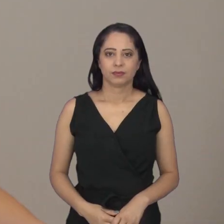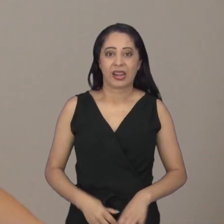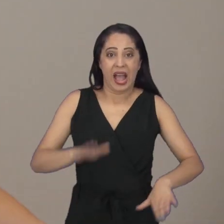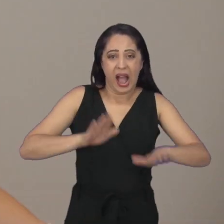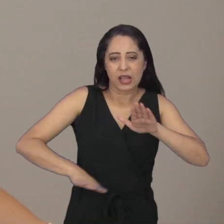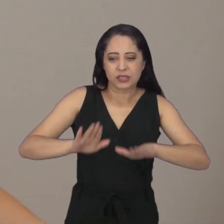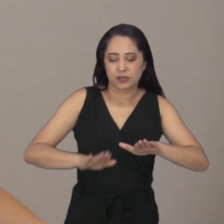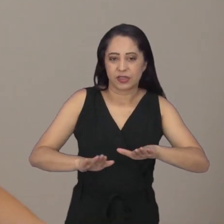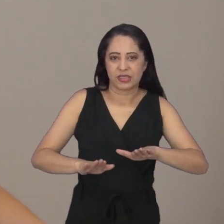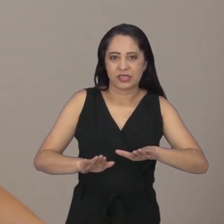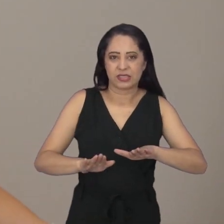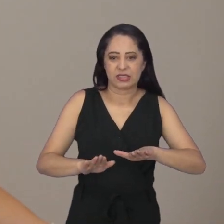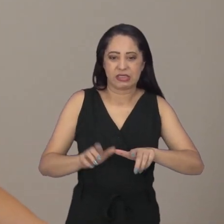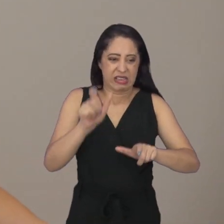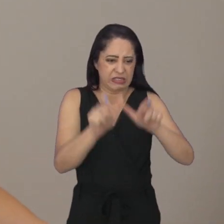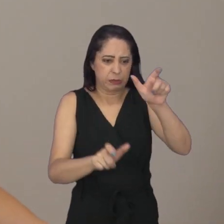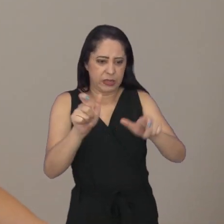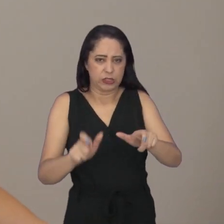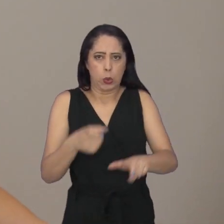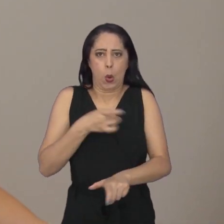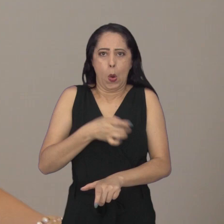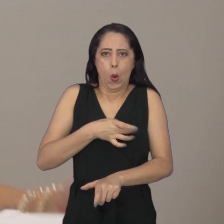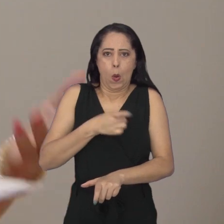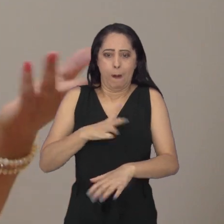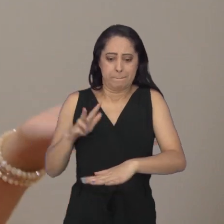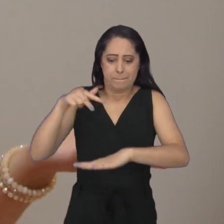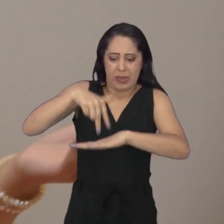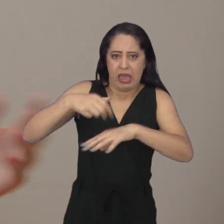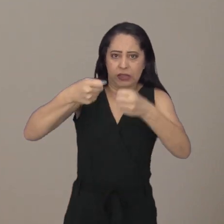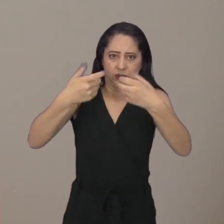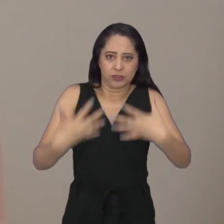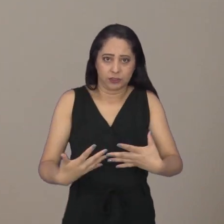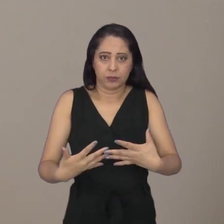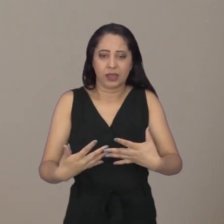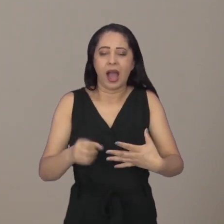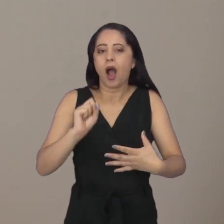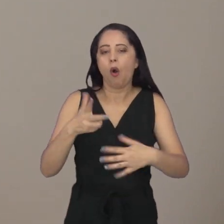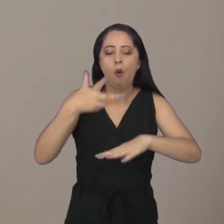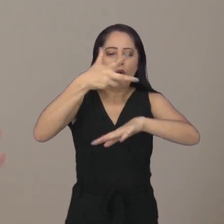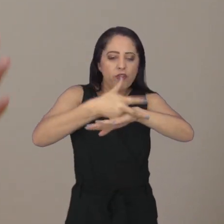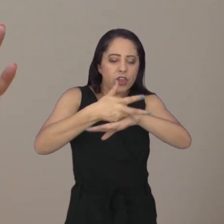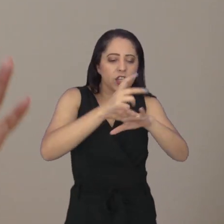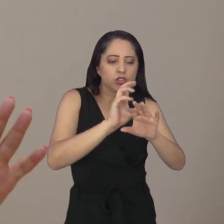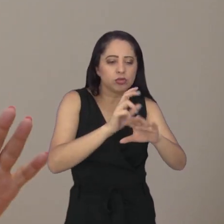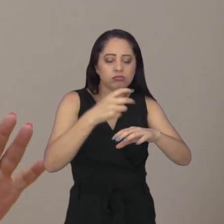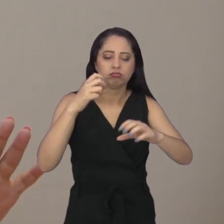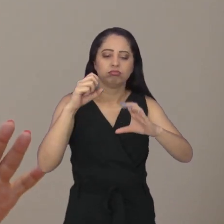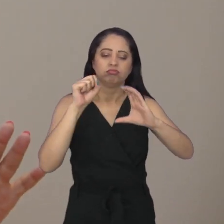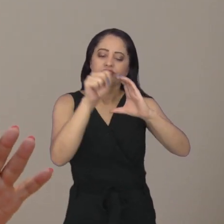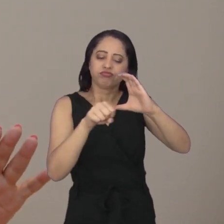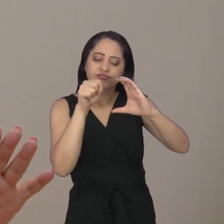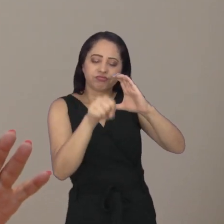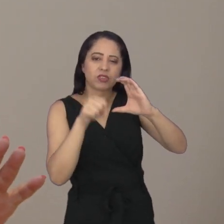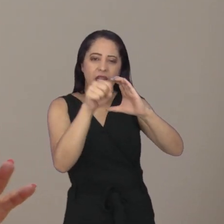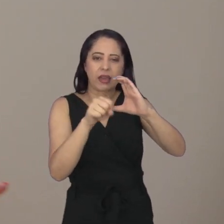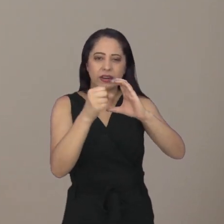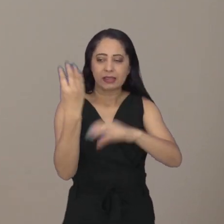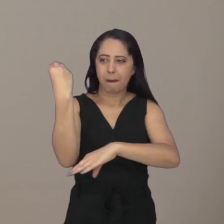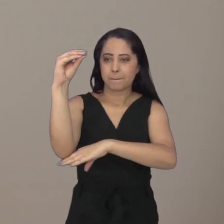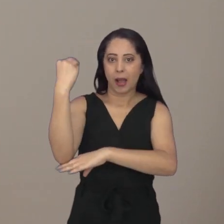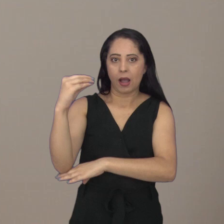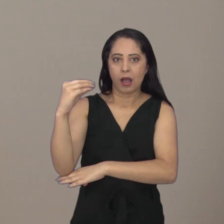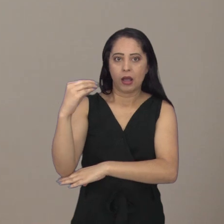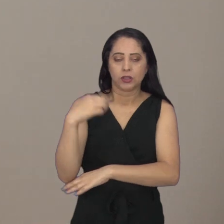dicas. Muitas vezes o medo de falar em público, apresentar um trabalho ou até mesmo gravar um vídeo curto para as redes